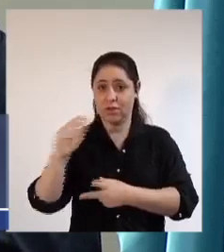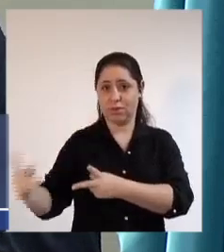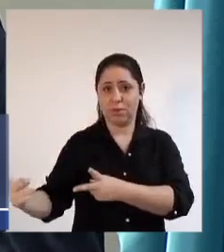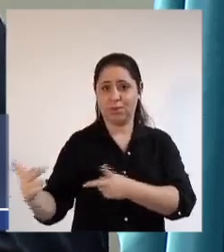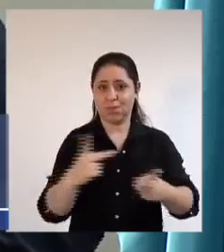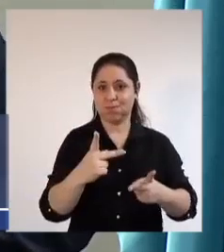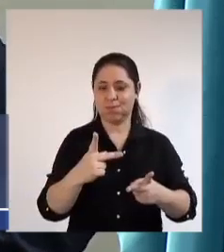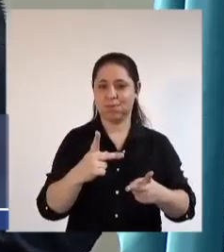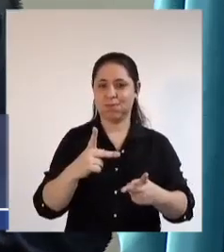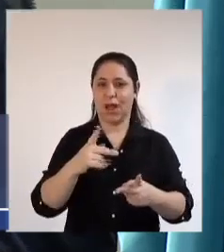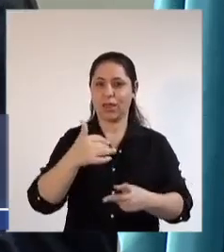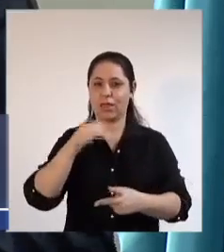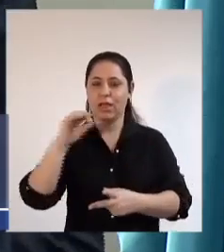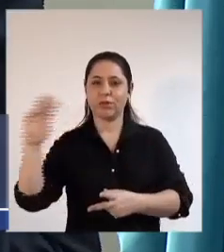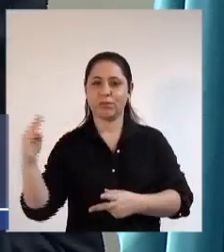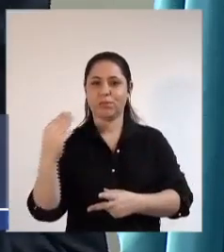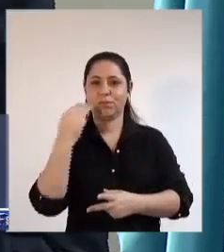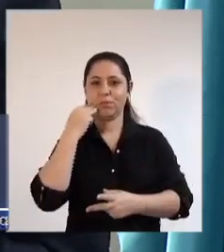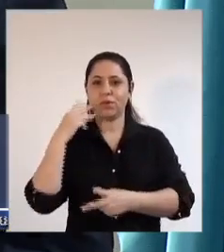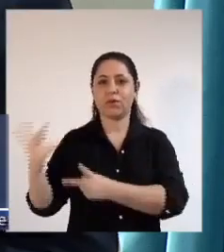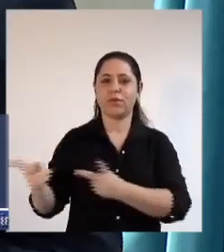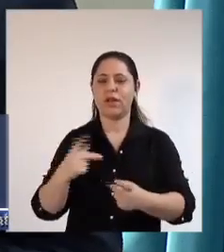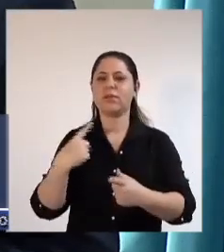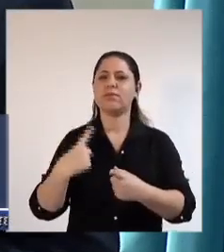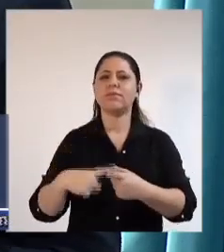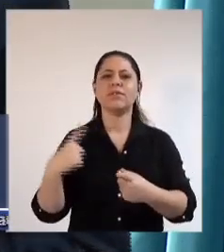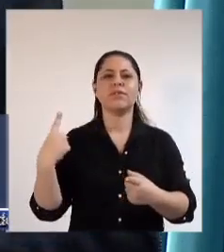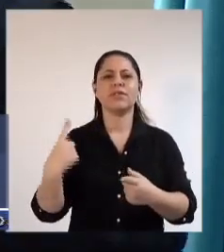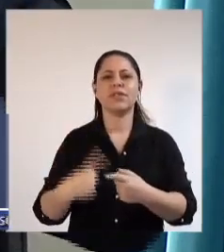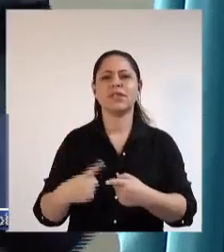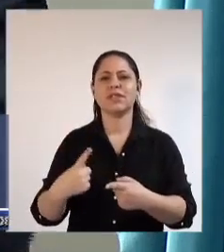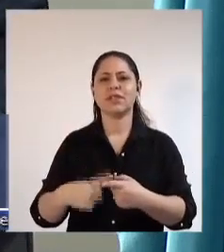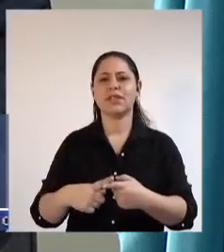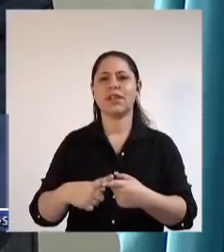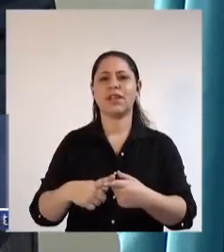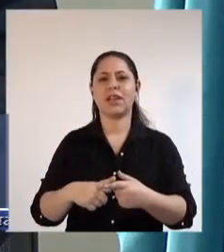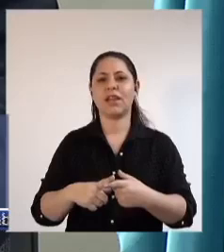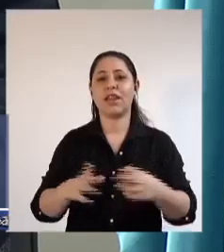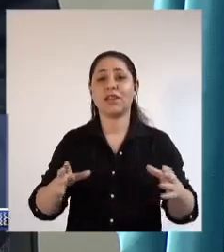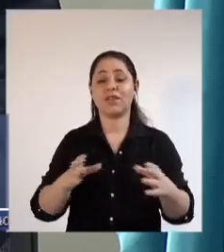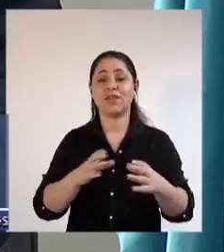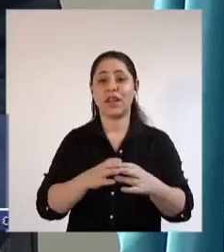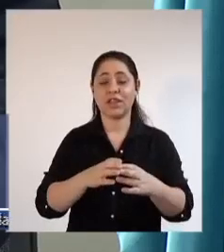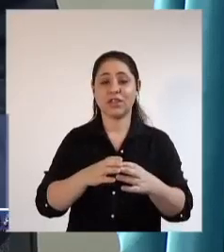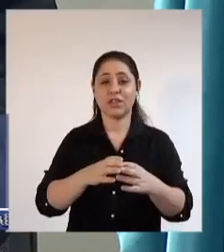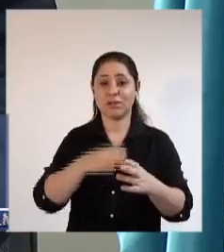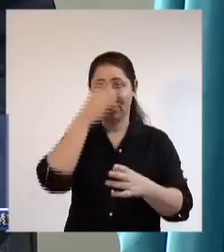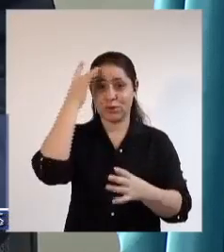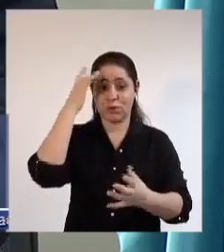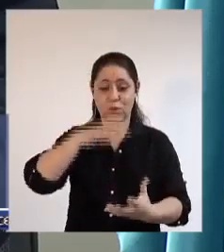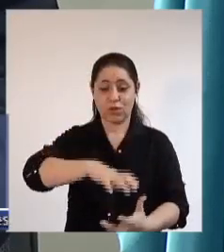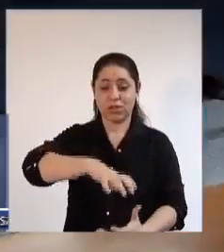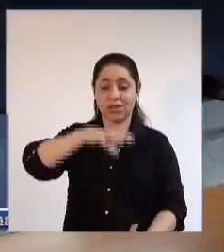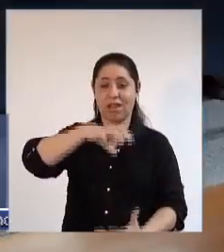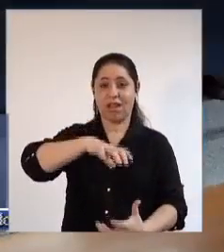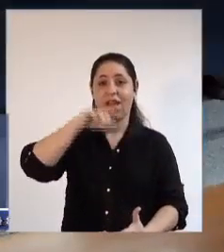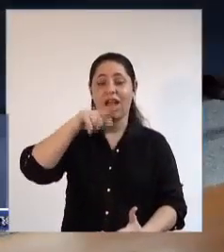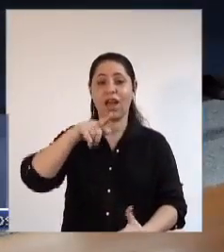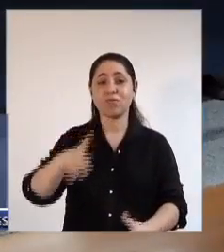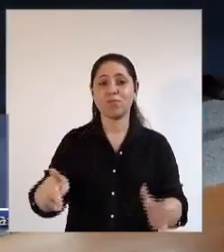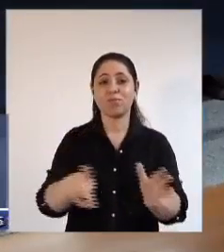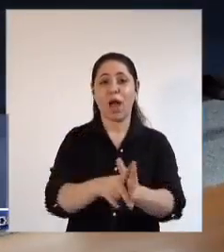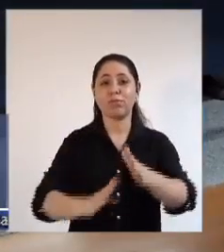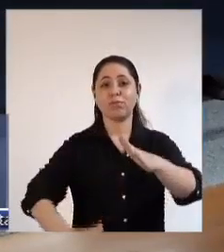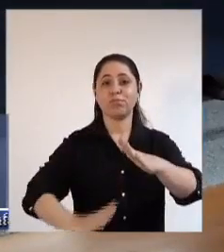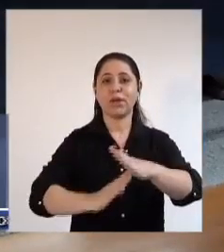fazendo essa é porque na frente do idoso uma meta nossa e 2030 que o